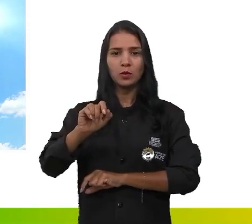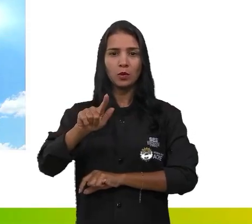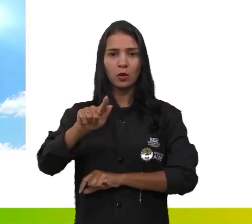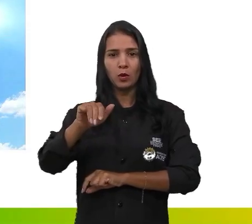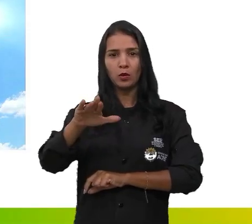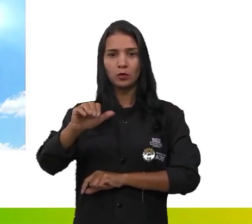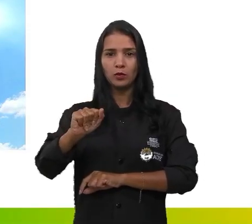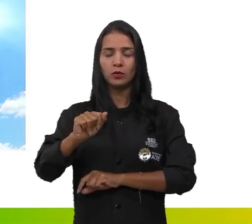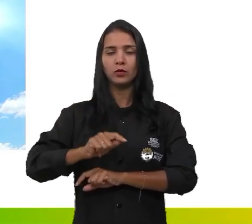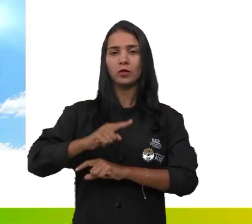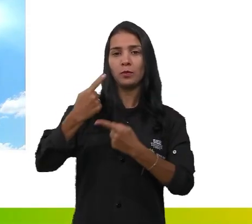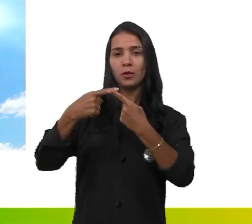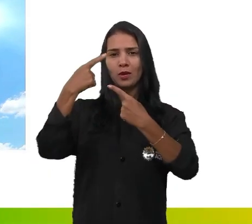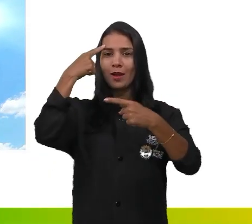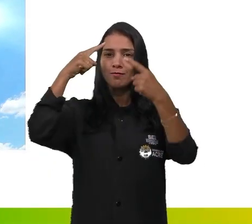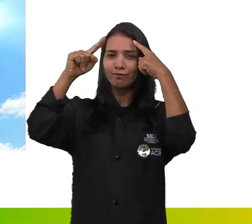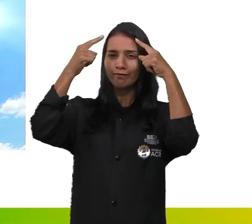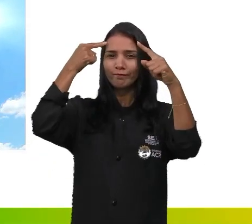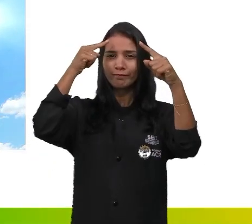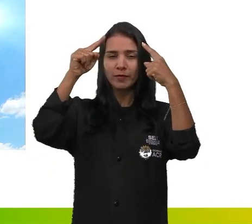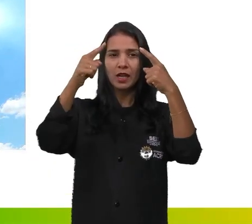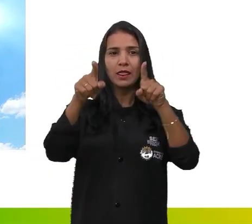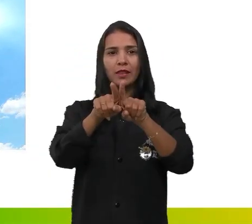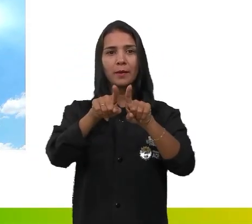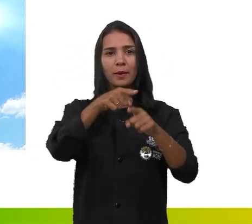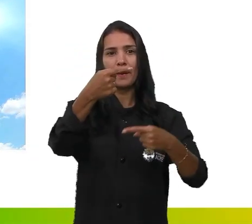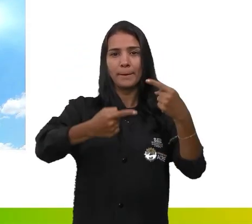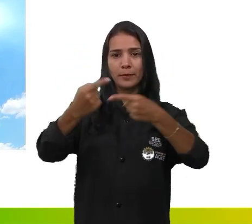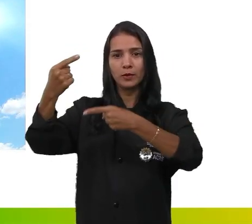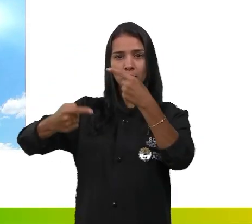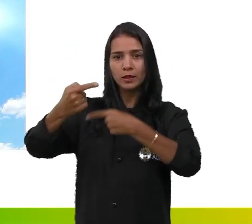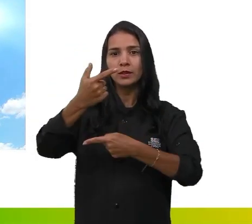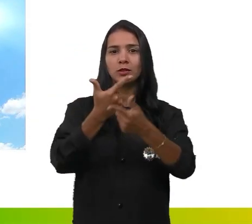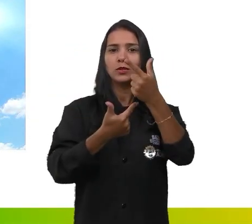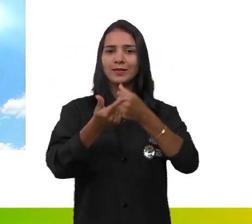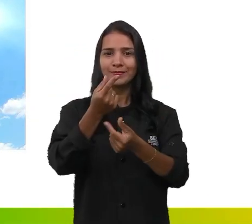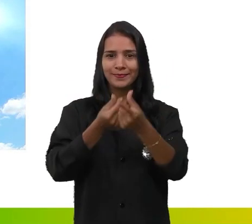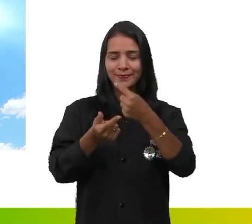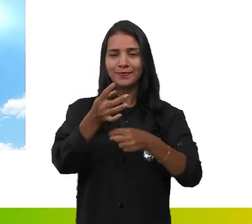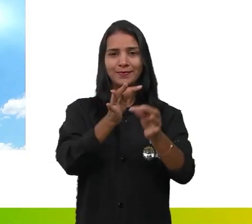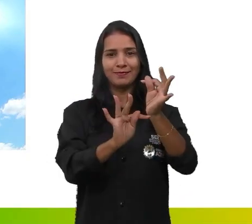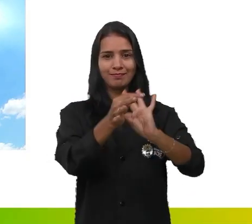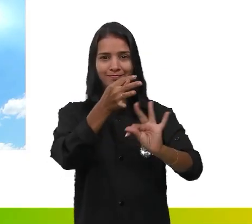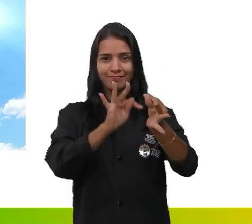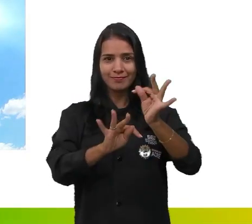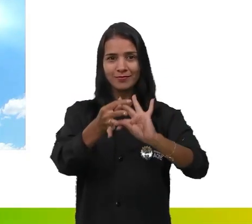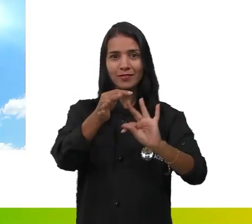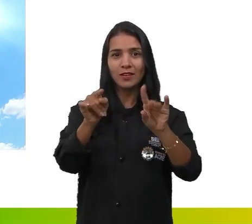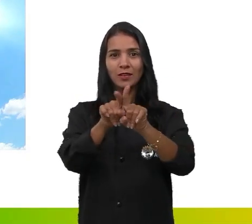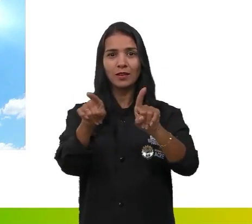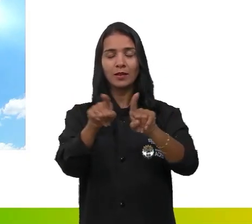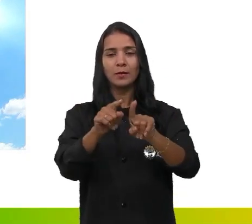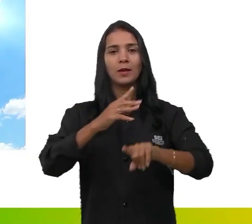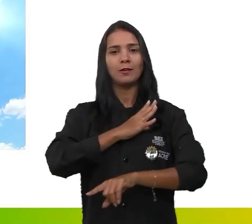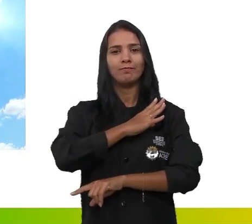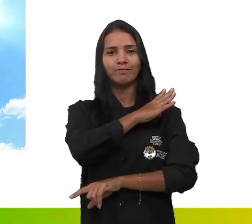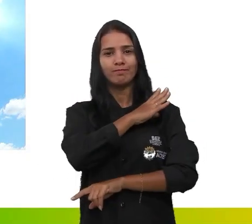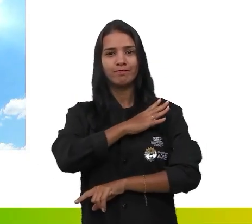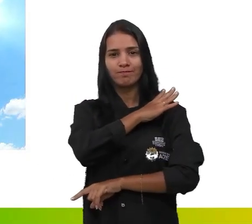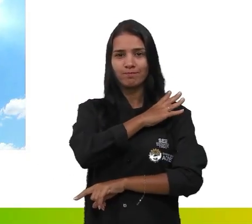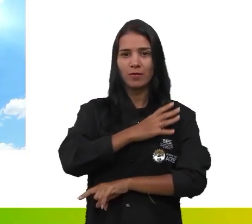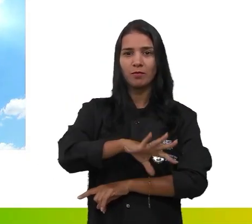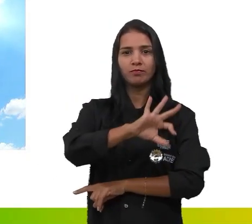disputa ideológica, política, econômica, tecnológica e militar